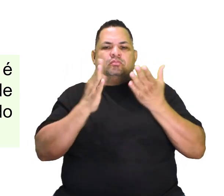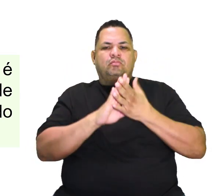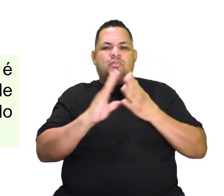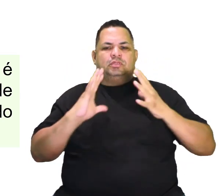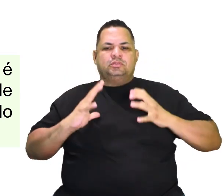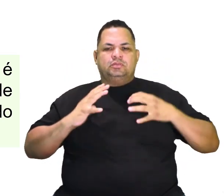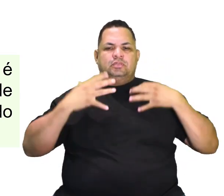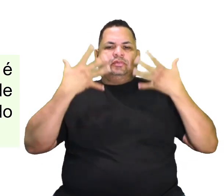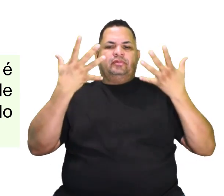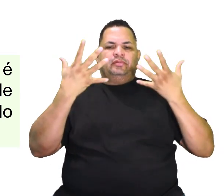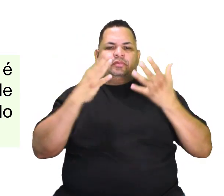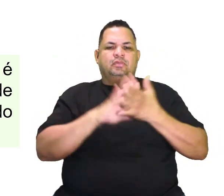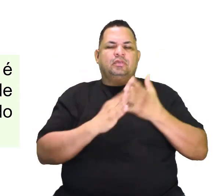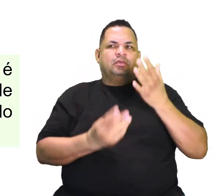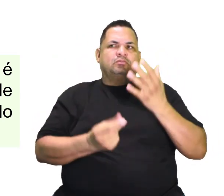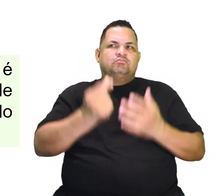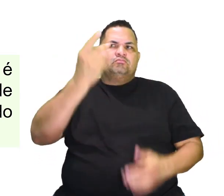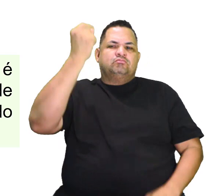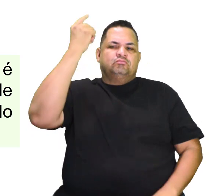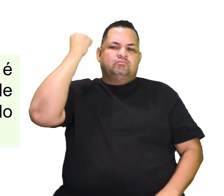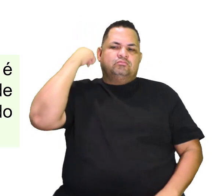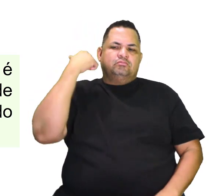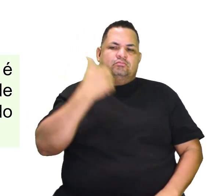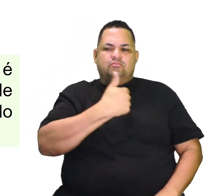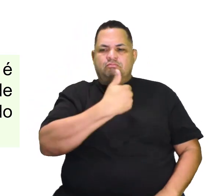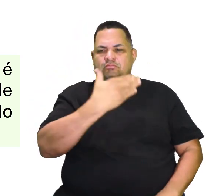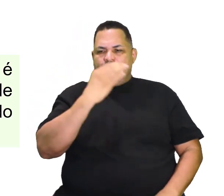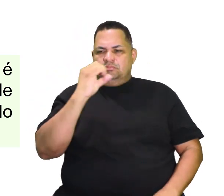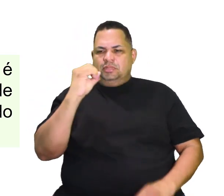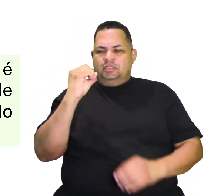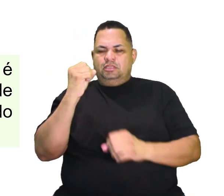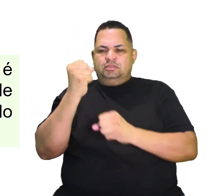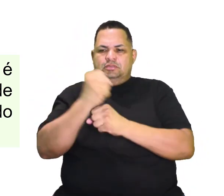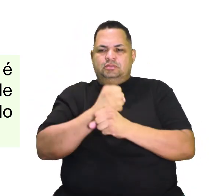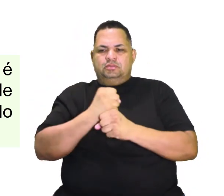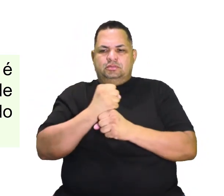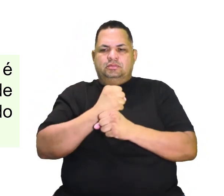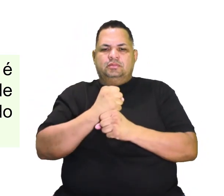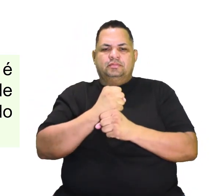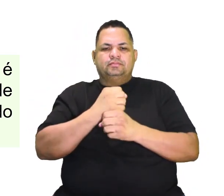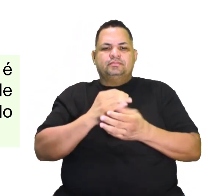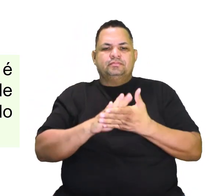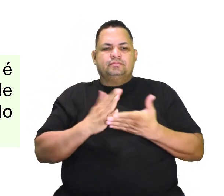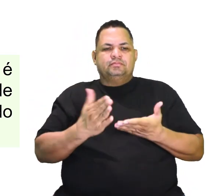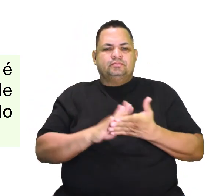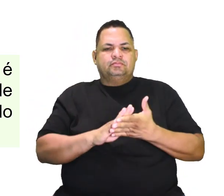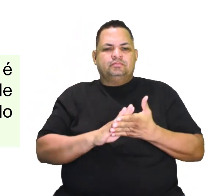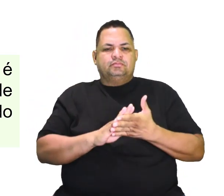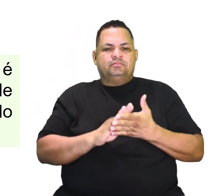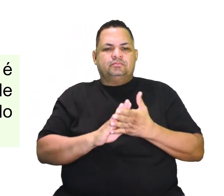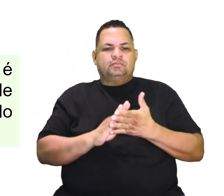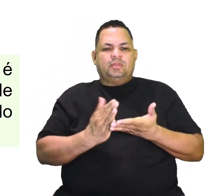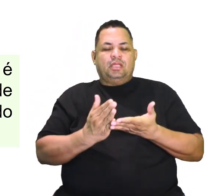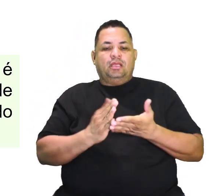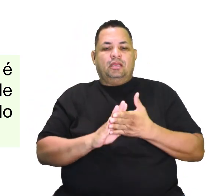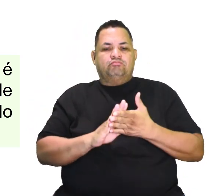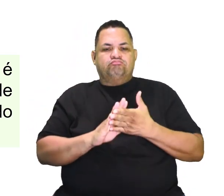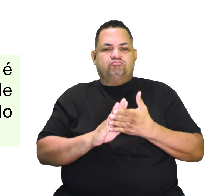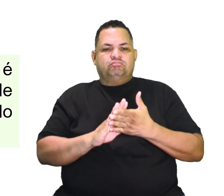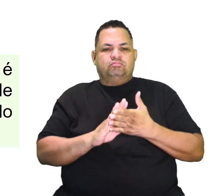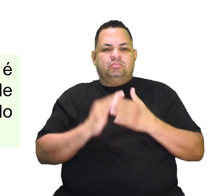apresentação teatral ocorre há mais de uma década, na Jerusalém da Amazônia. É considerada pela